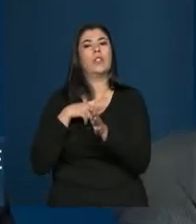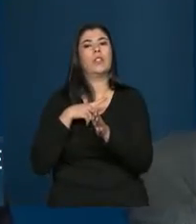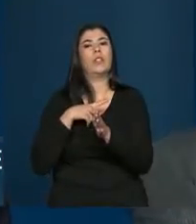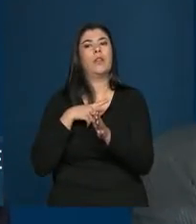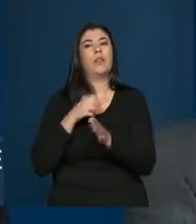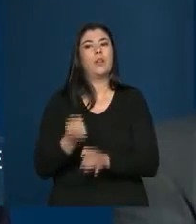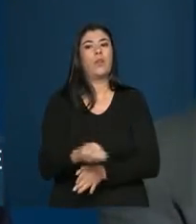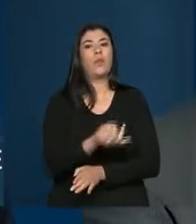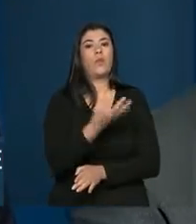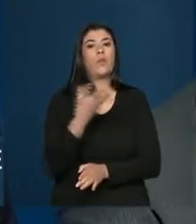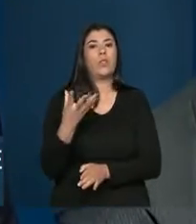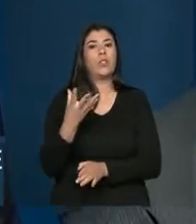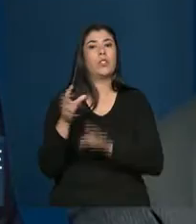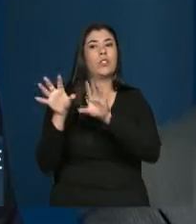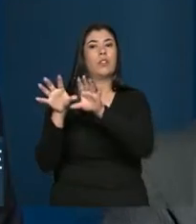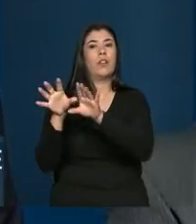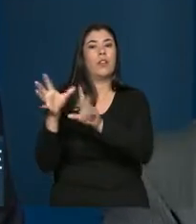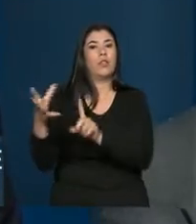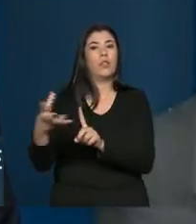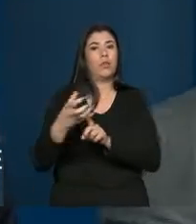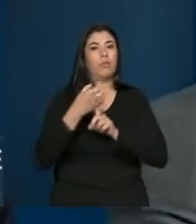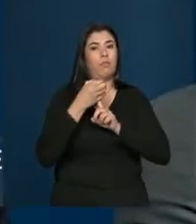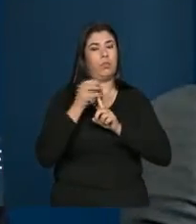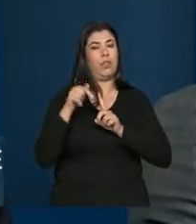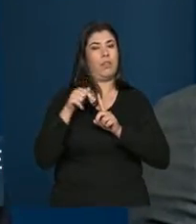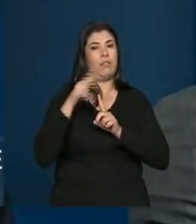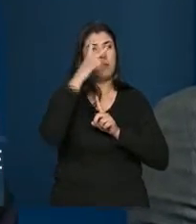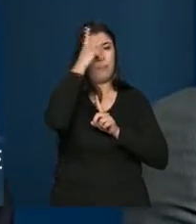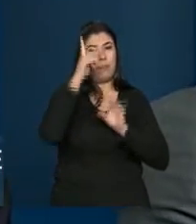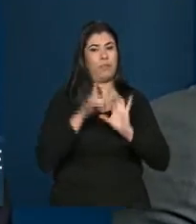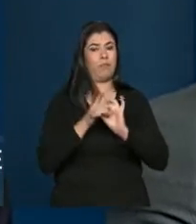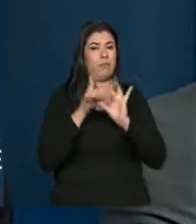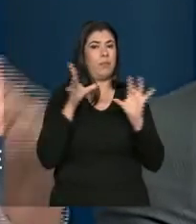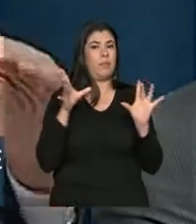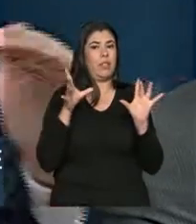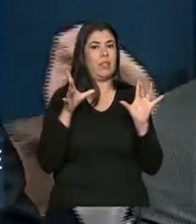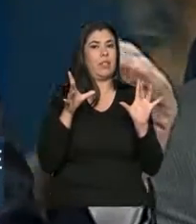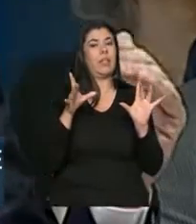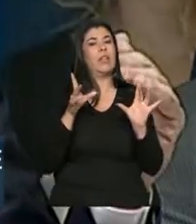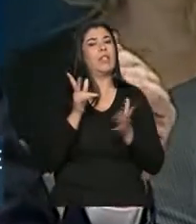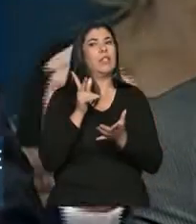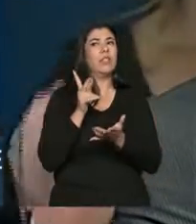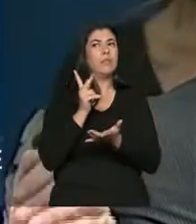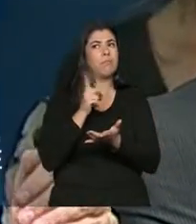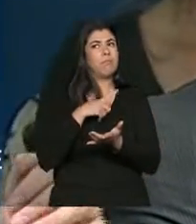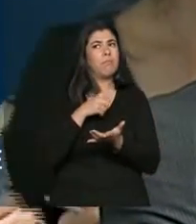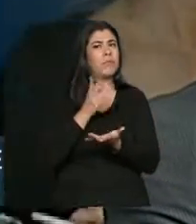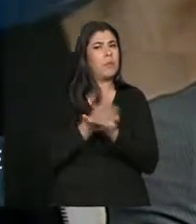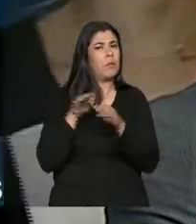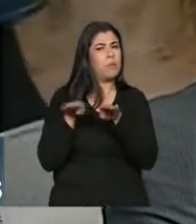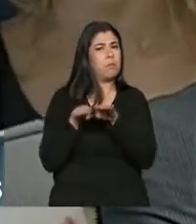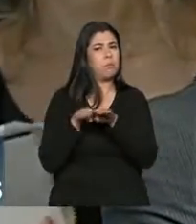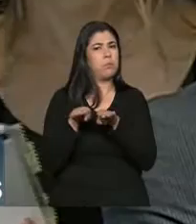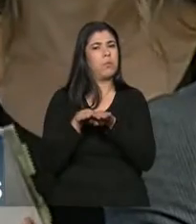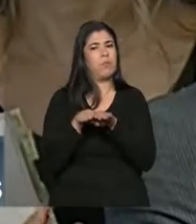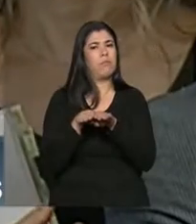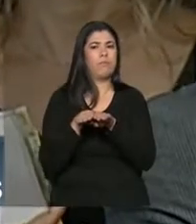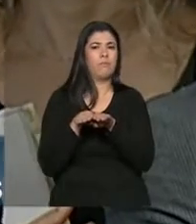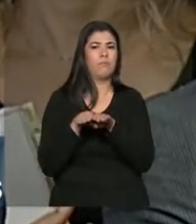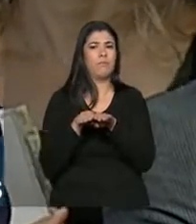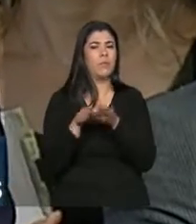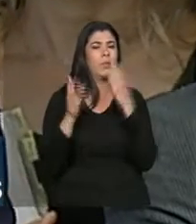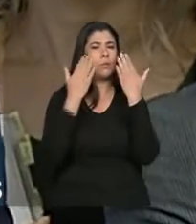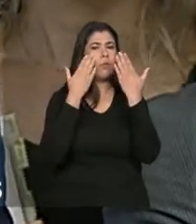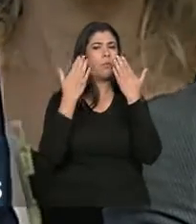de resgates, isso é importante destacar, o número de pessoas resgatadas tem se mantido,